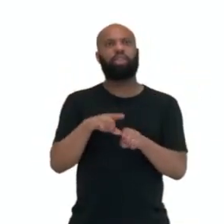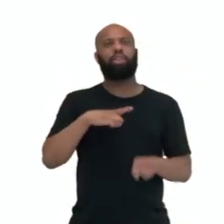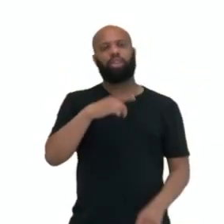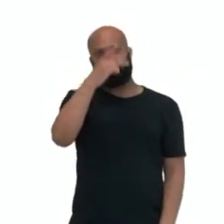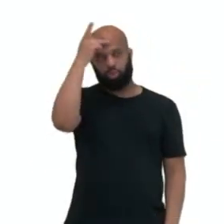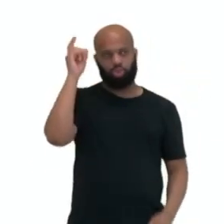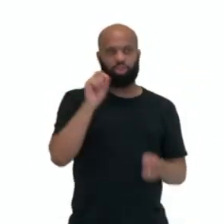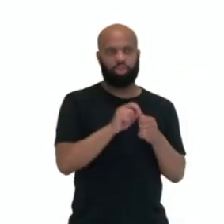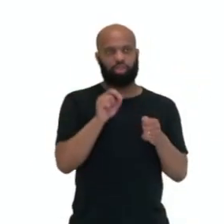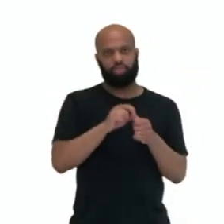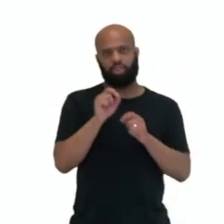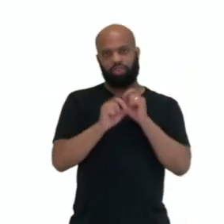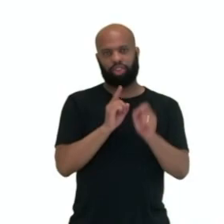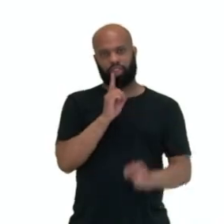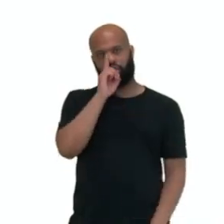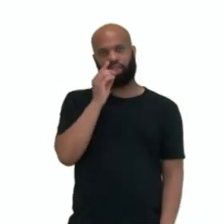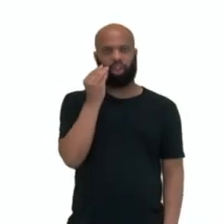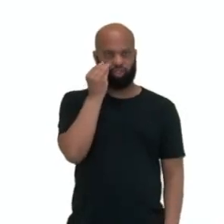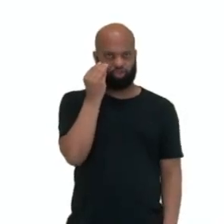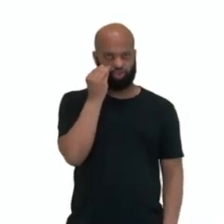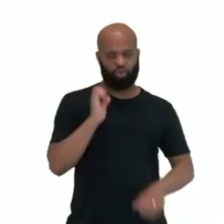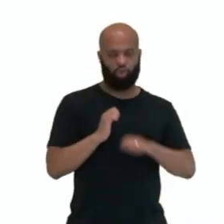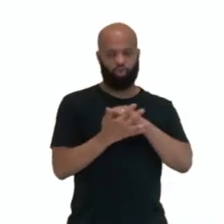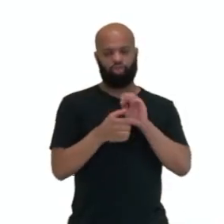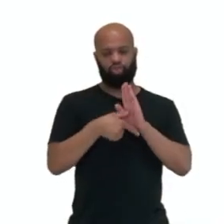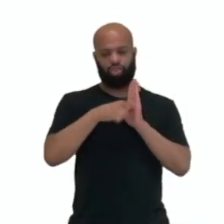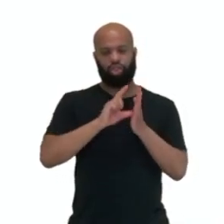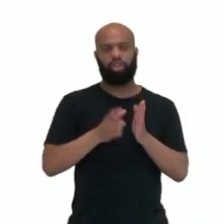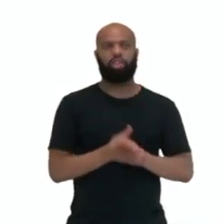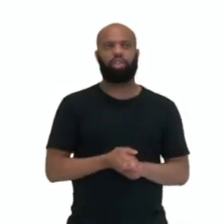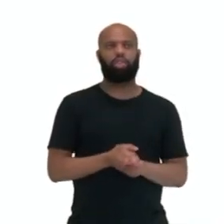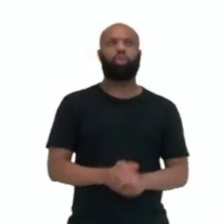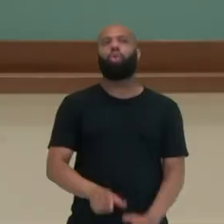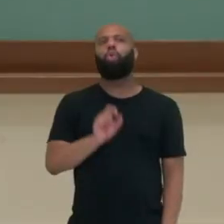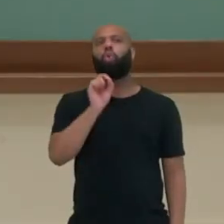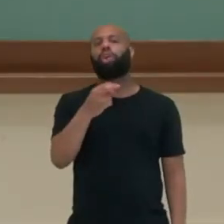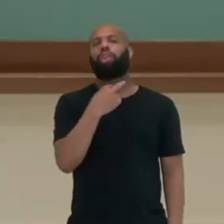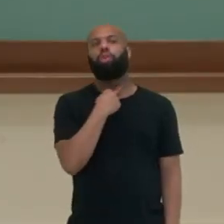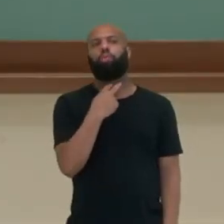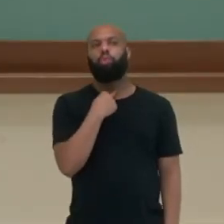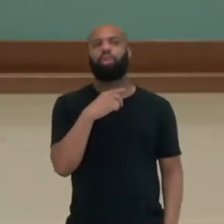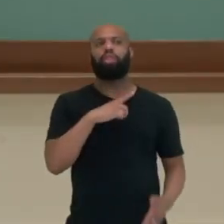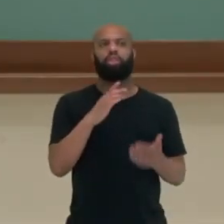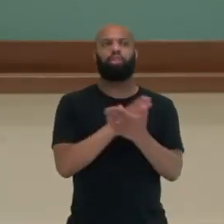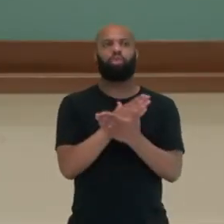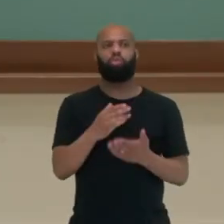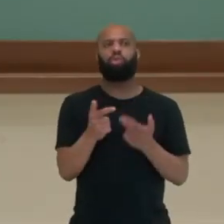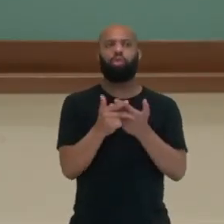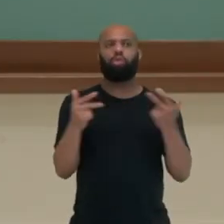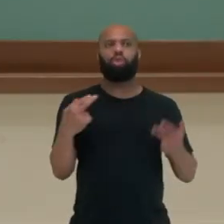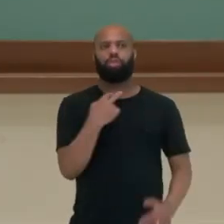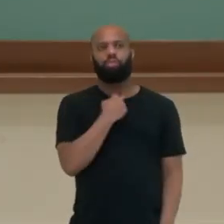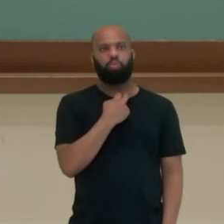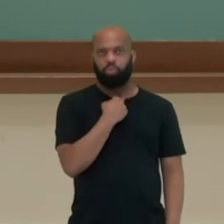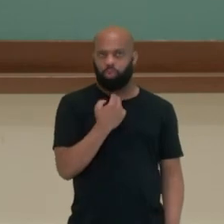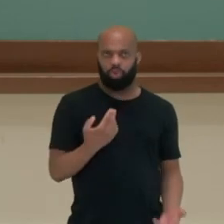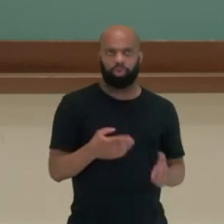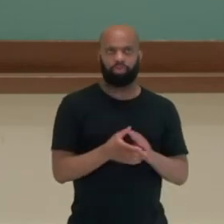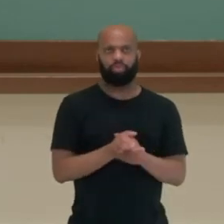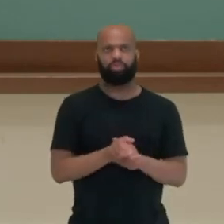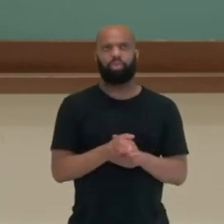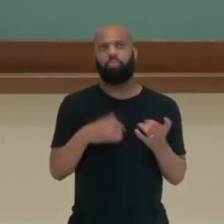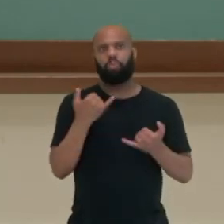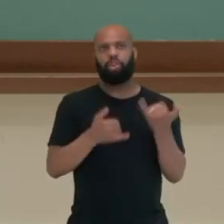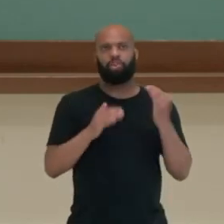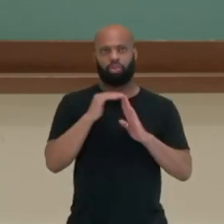testadas antes, enfim. O que não é permitido? Então tem algumas coisas que não são permitidas, né? Parece que tudo é permitido,